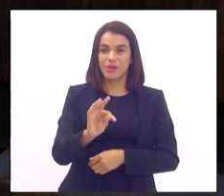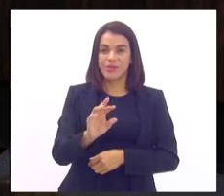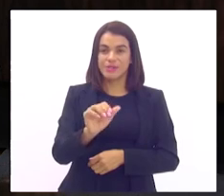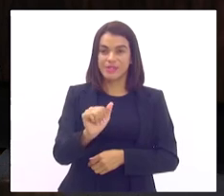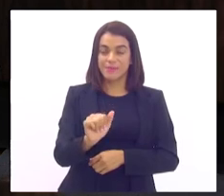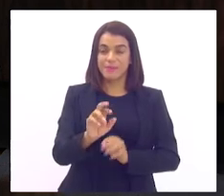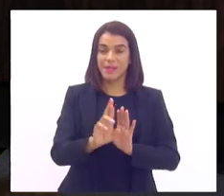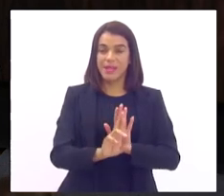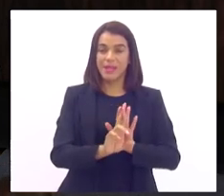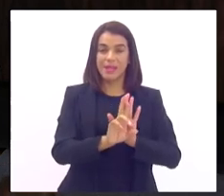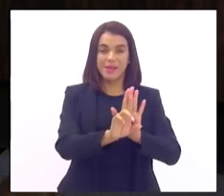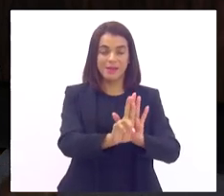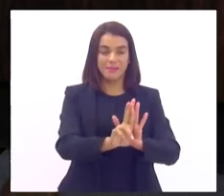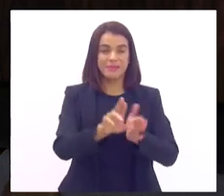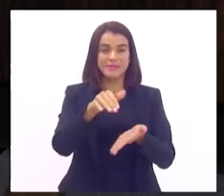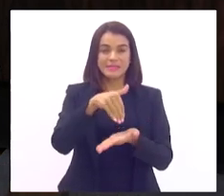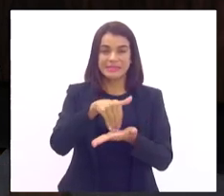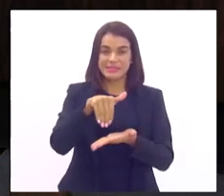representando a Secretaria de Fazenda.